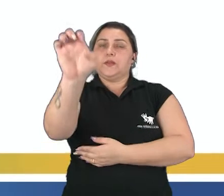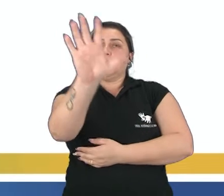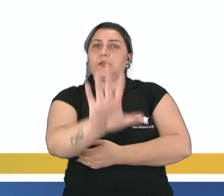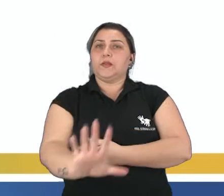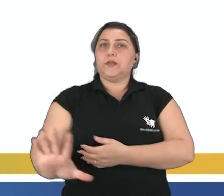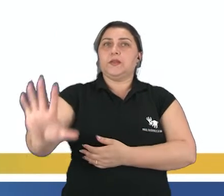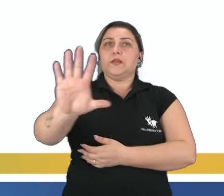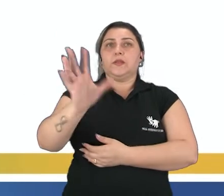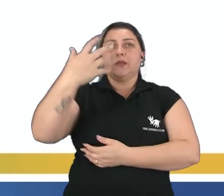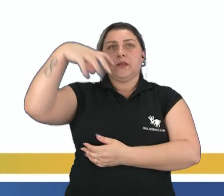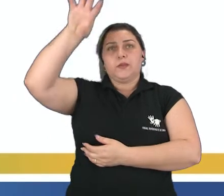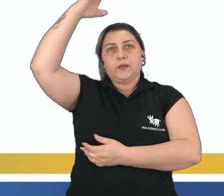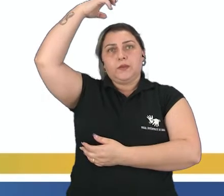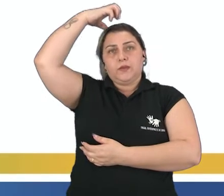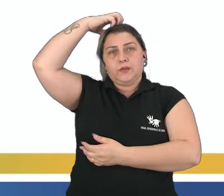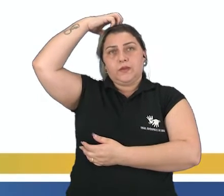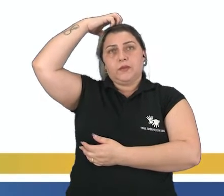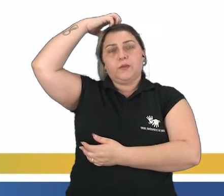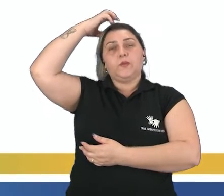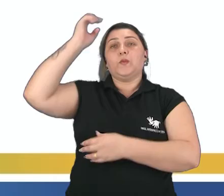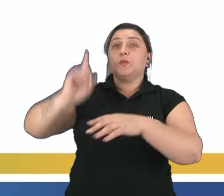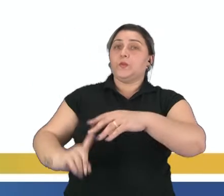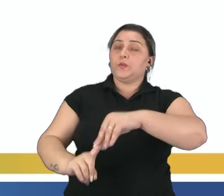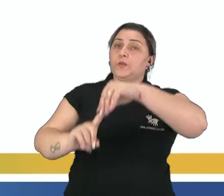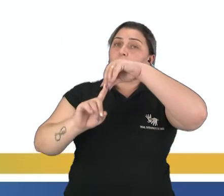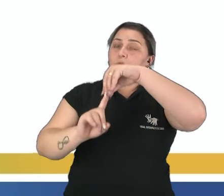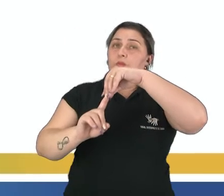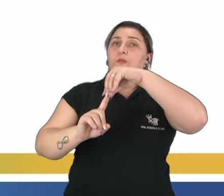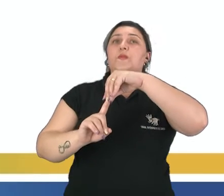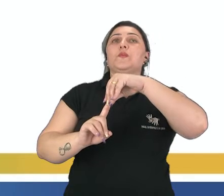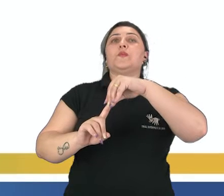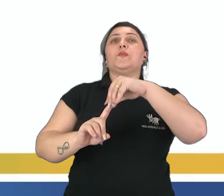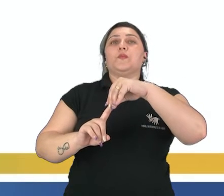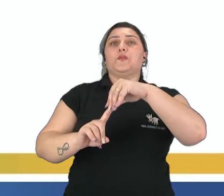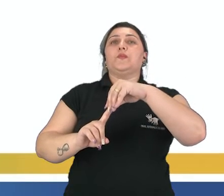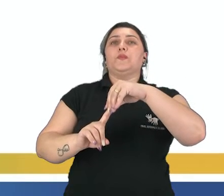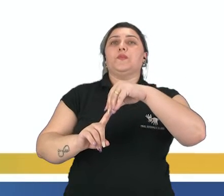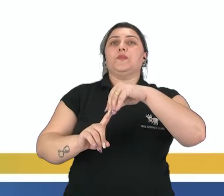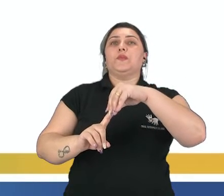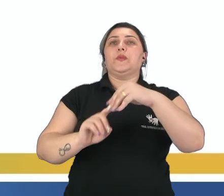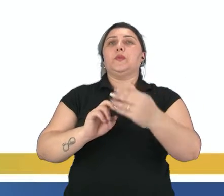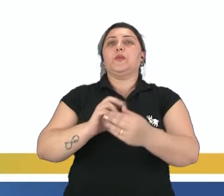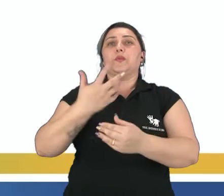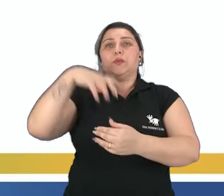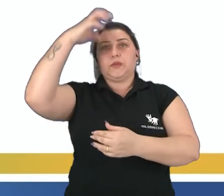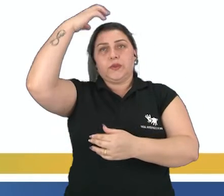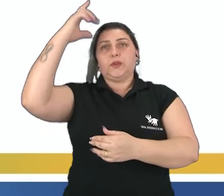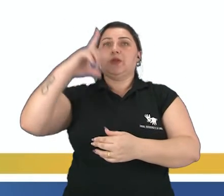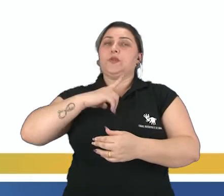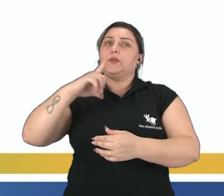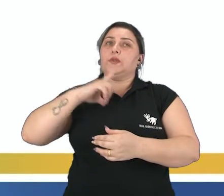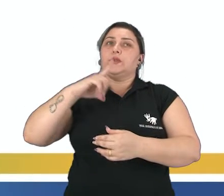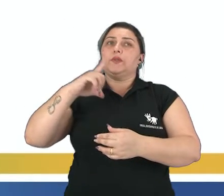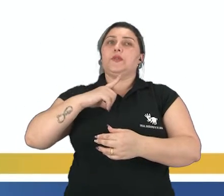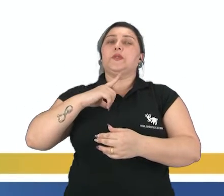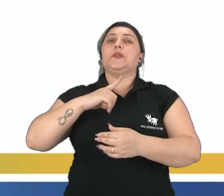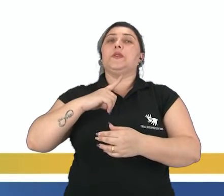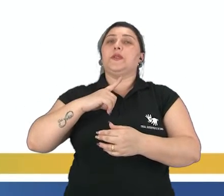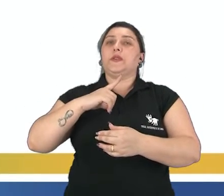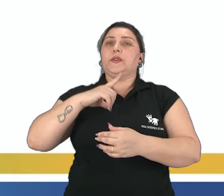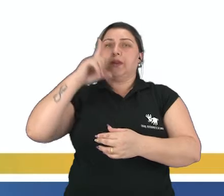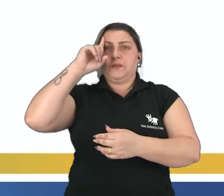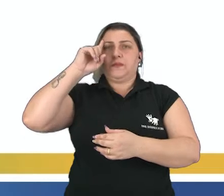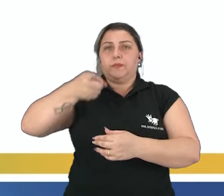formar-se-iam em diversas regiões da Europa monarquias com poder centralizado, nas quais os reis detinham grande parte do